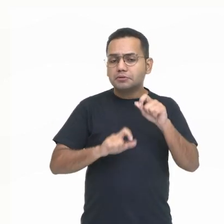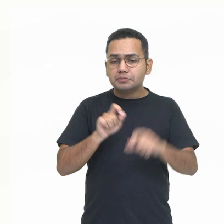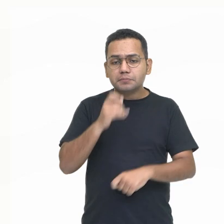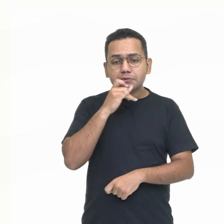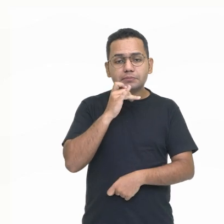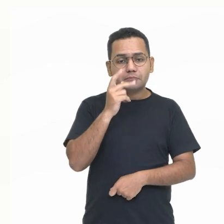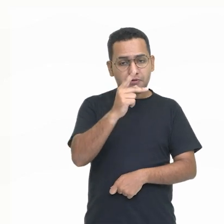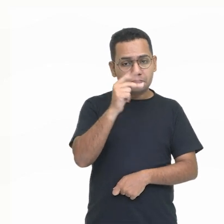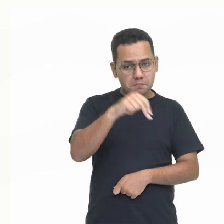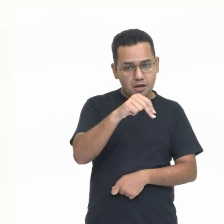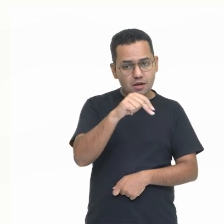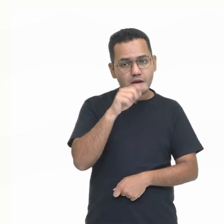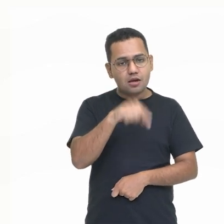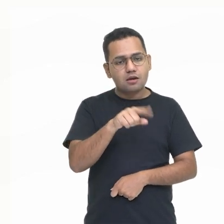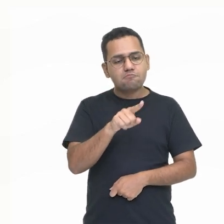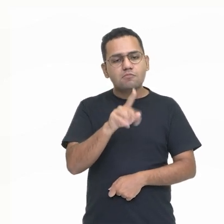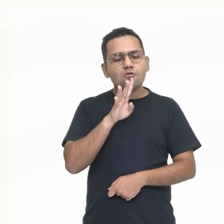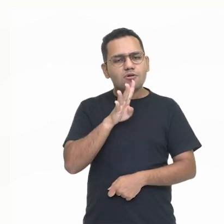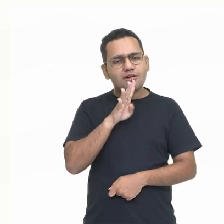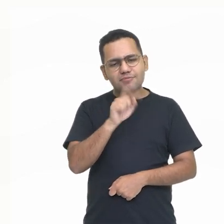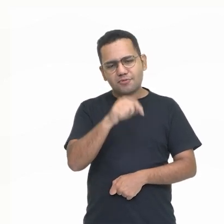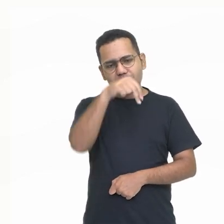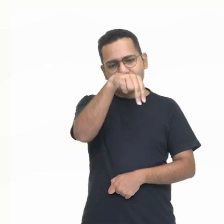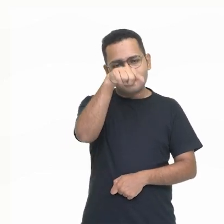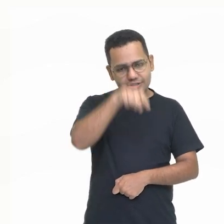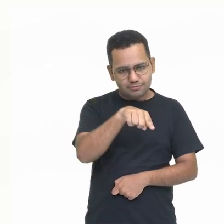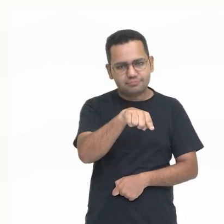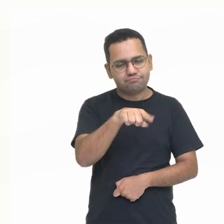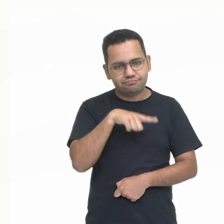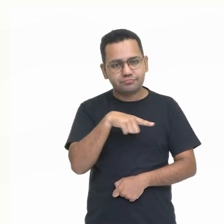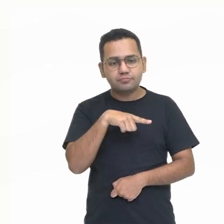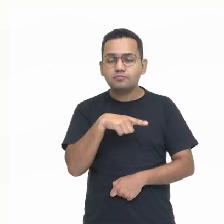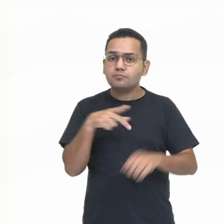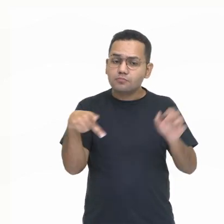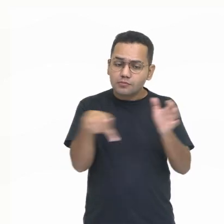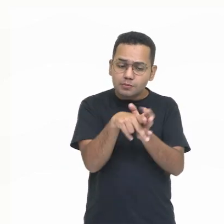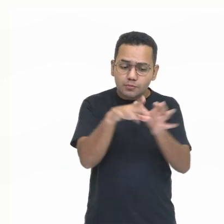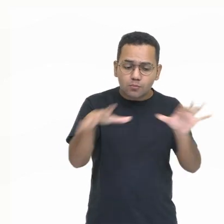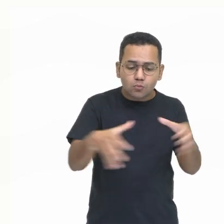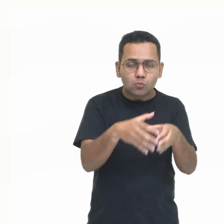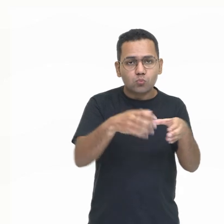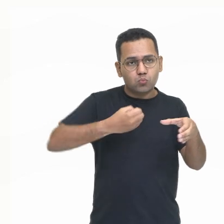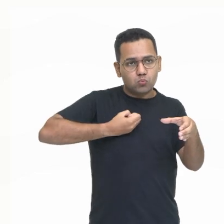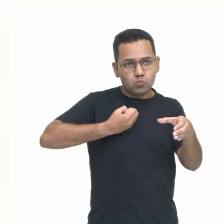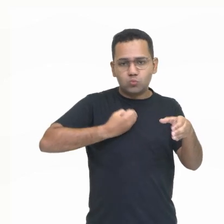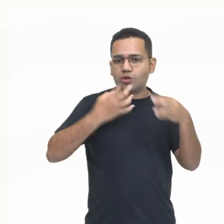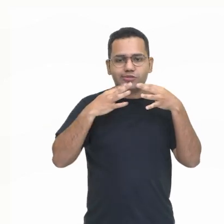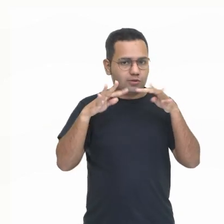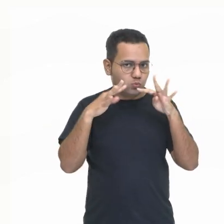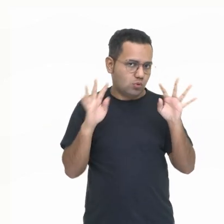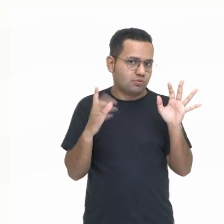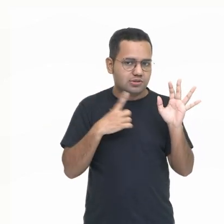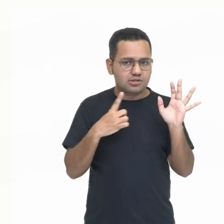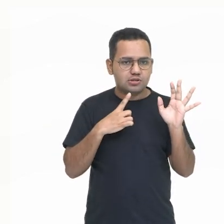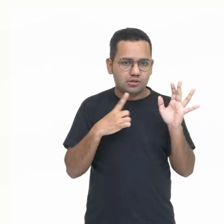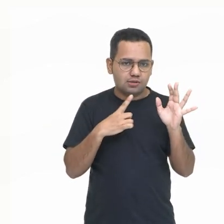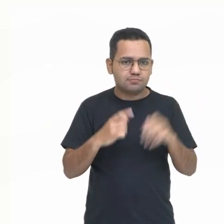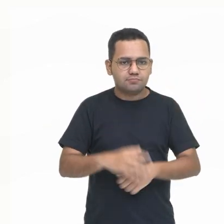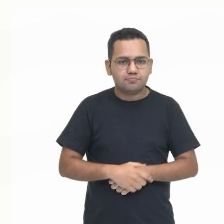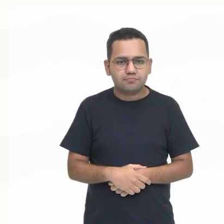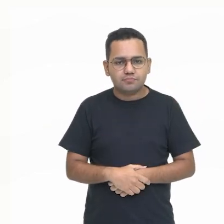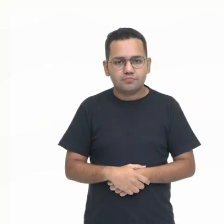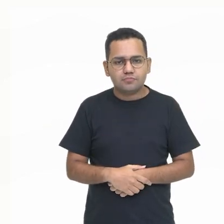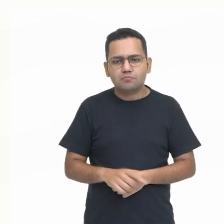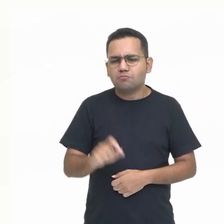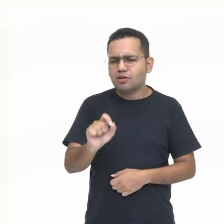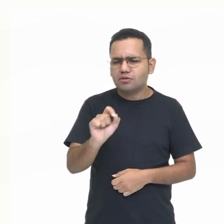n exclamação. Lê-se fatorial de n ou n fatorial, né? Que é nada mais é do que a sucessiva